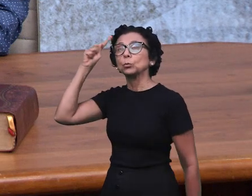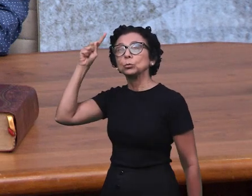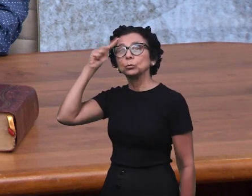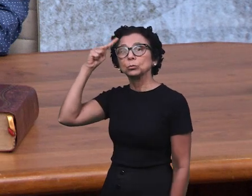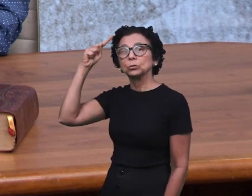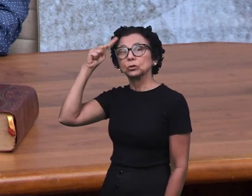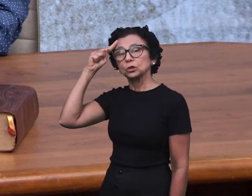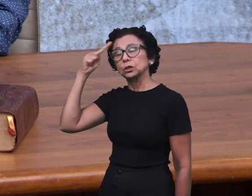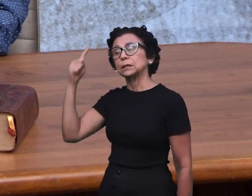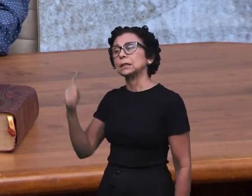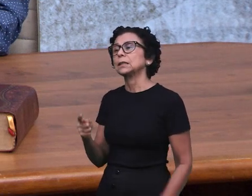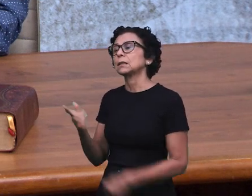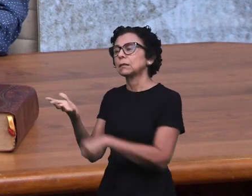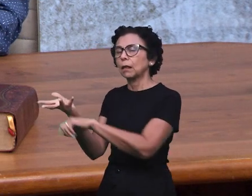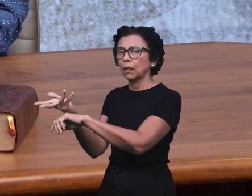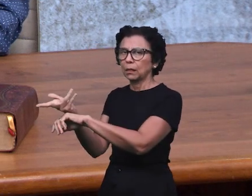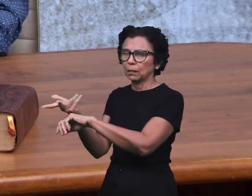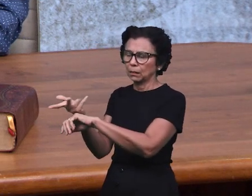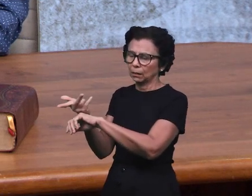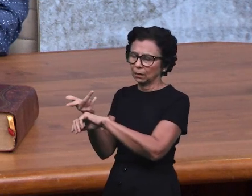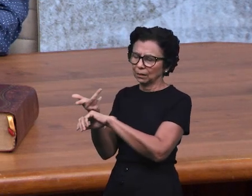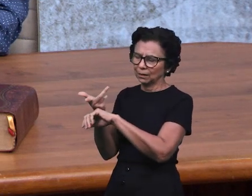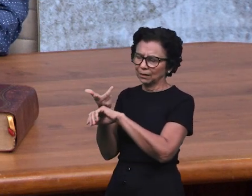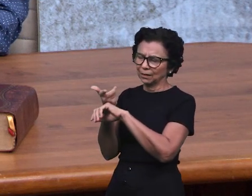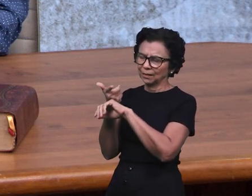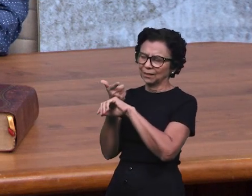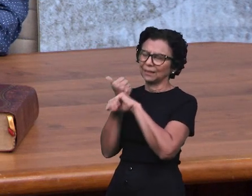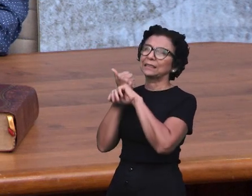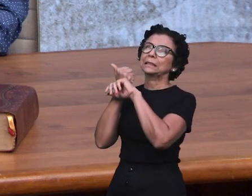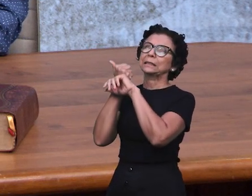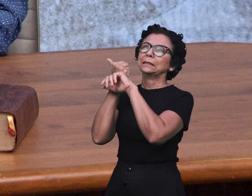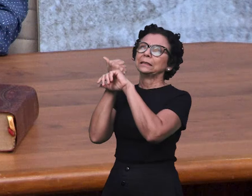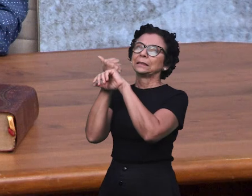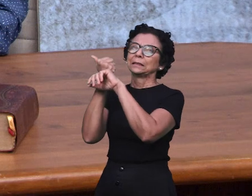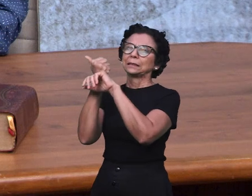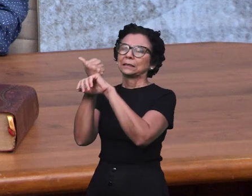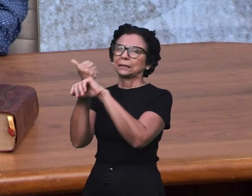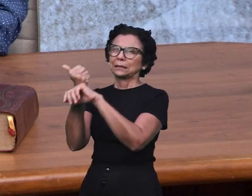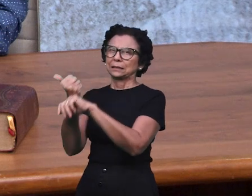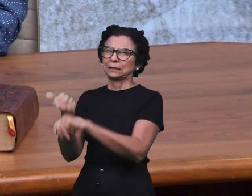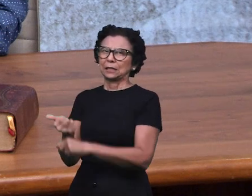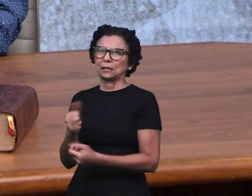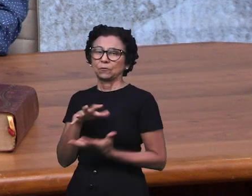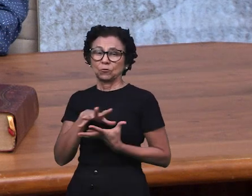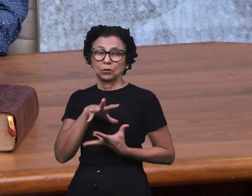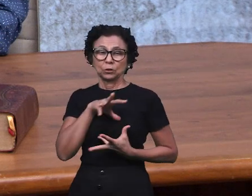suas palavras e molestando a sua alma, se angustiou